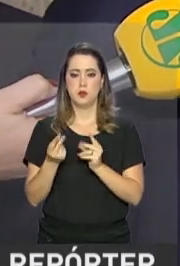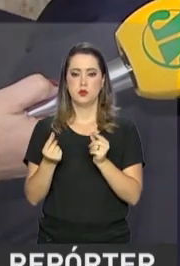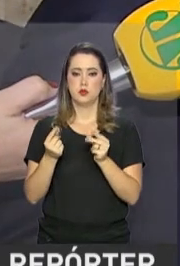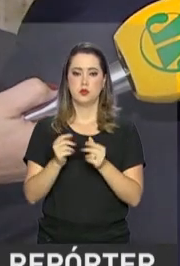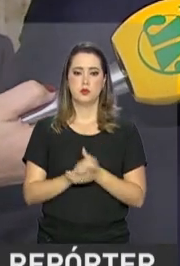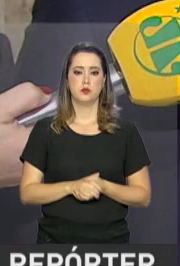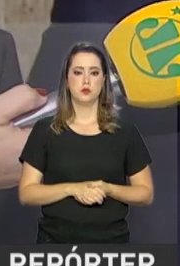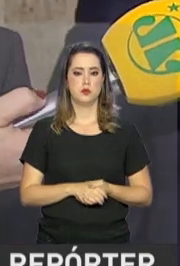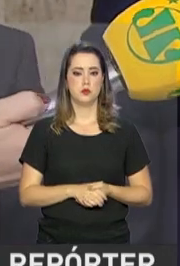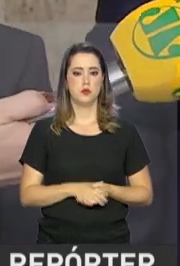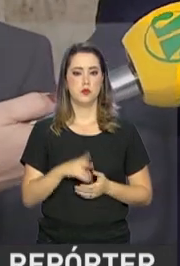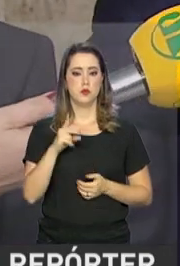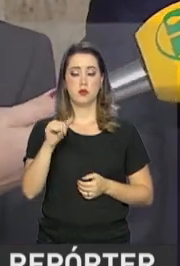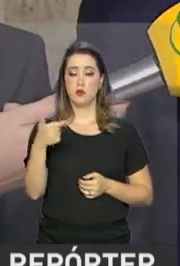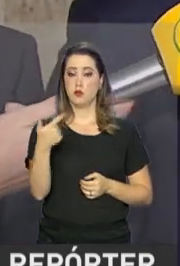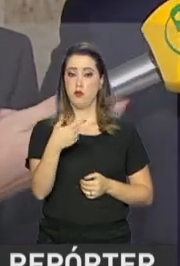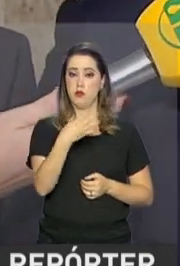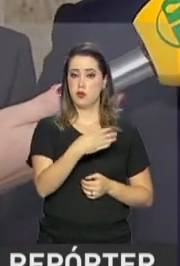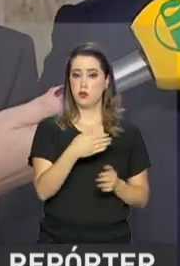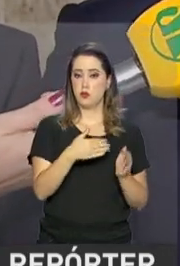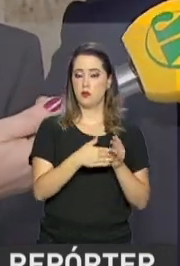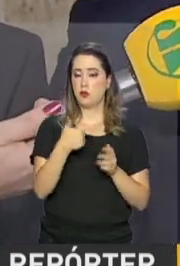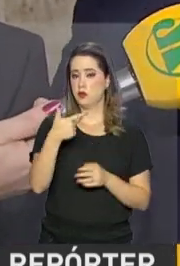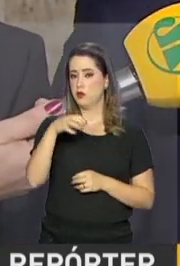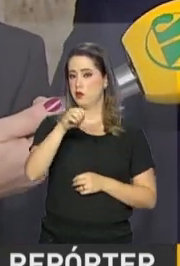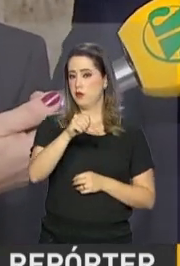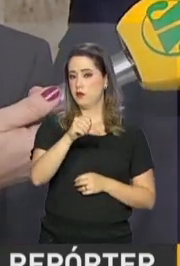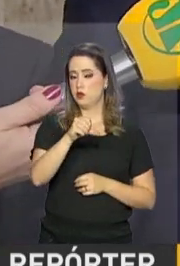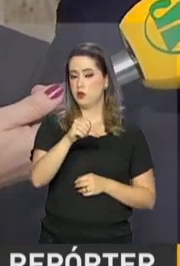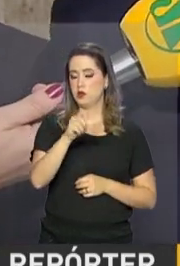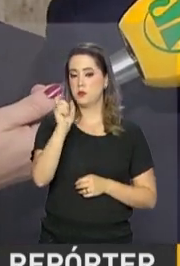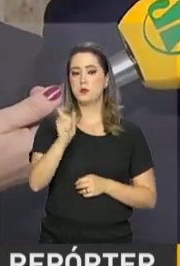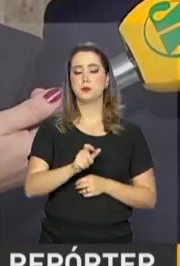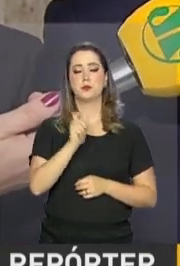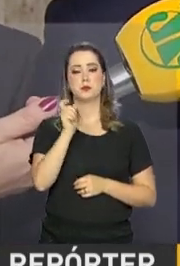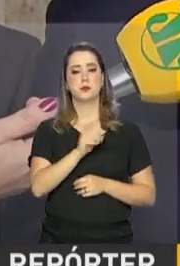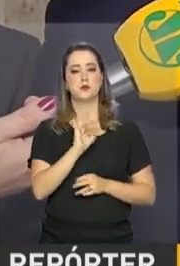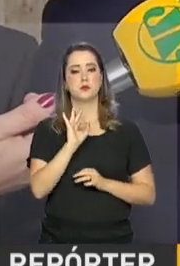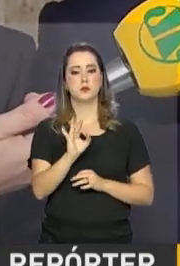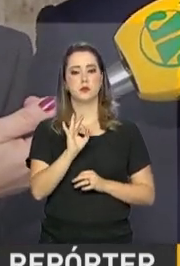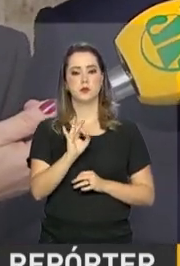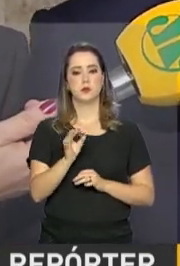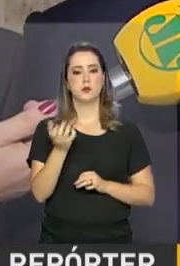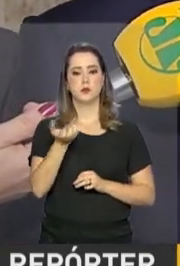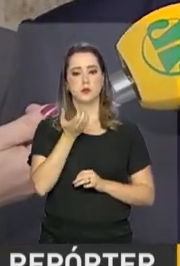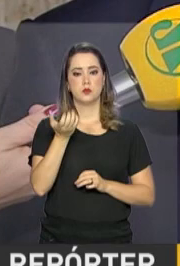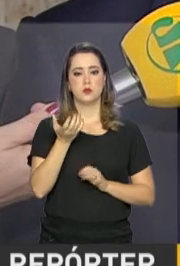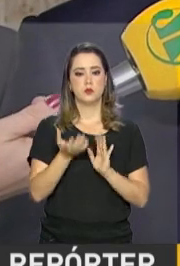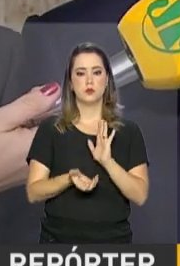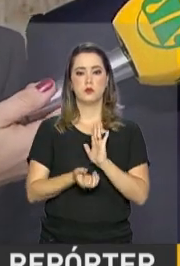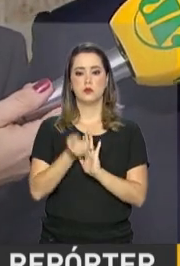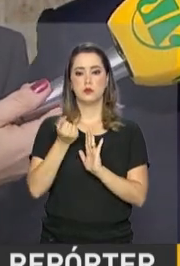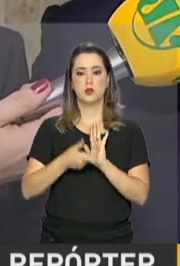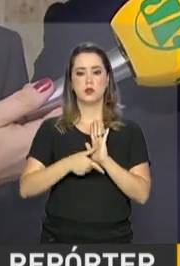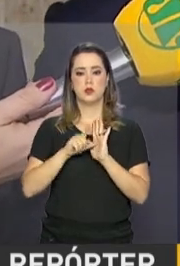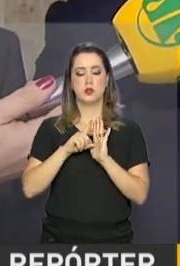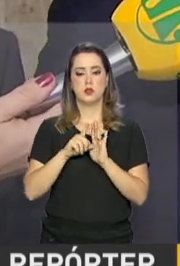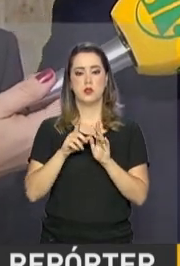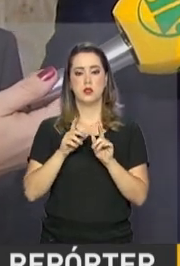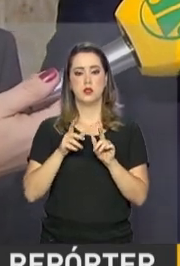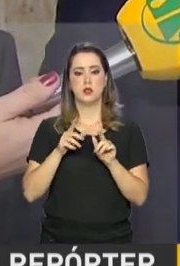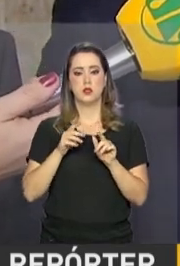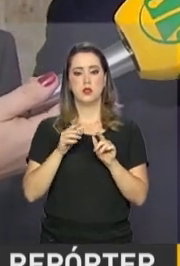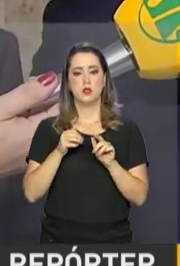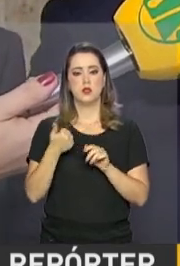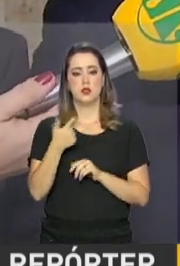24 e vai até o dia 29 para aqueles que efetivamente que não sacaram antes do reajuste do exercício